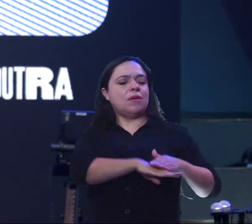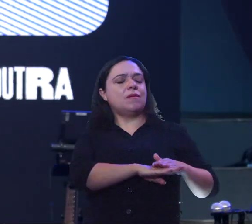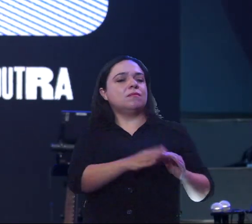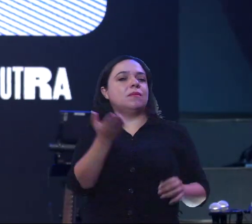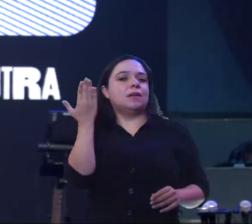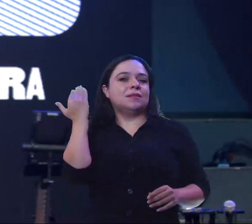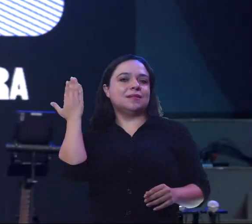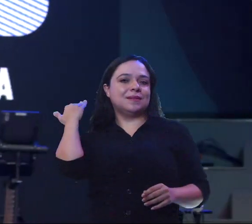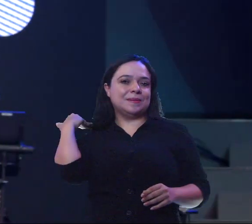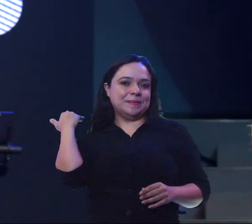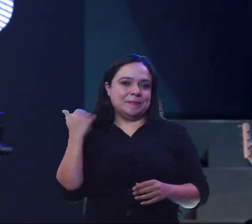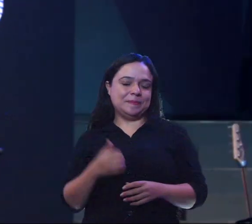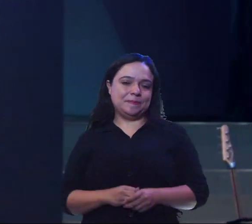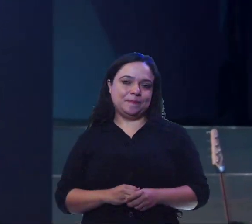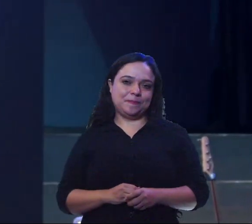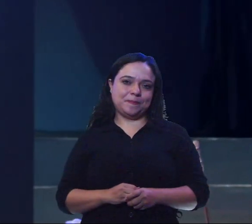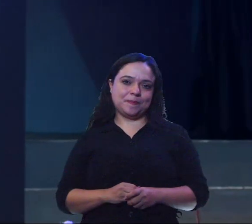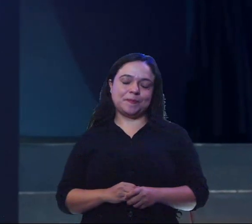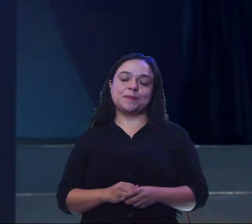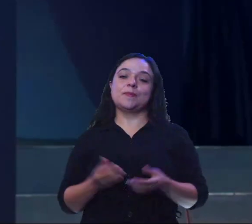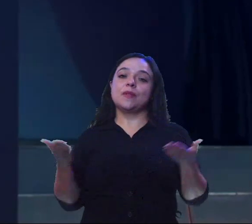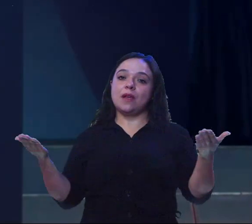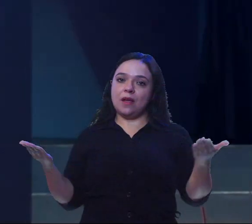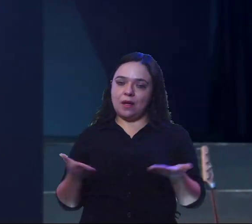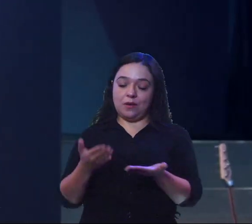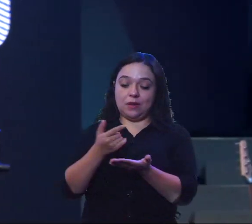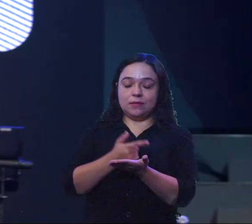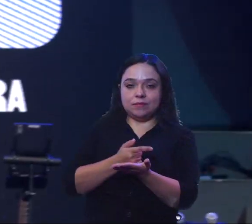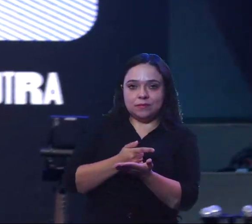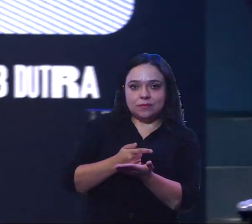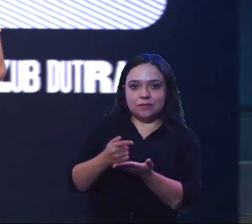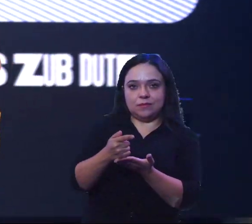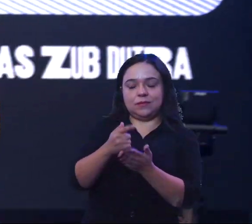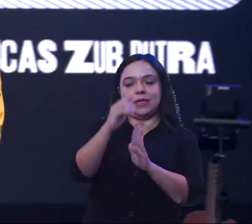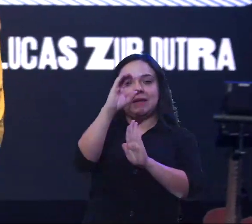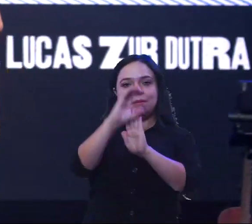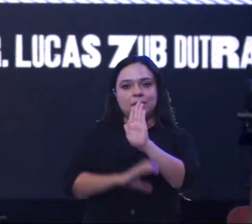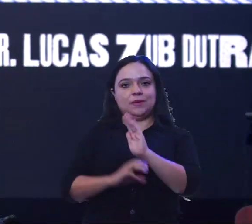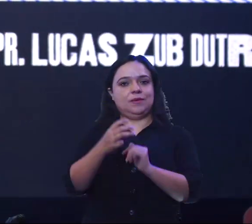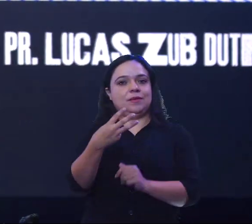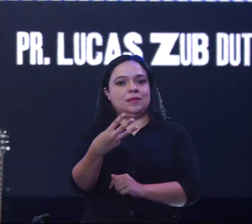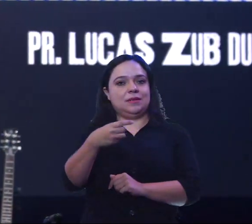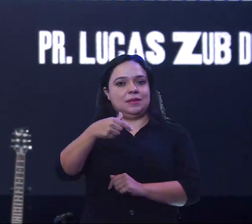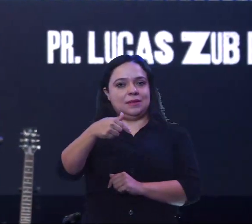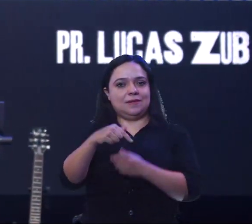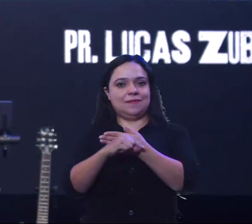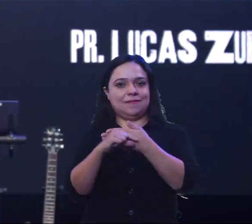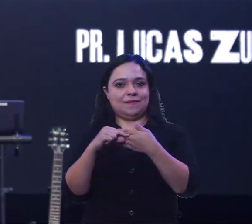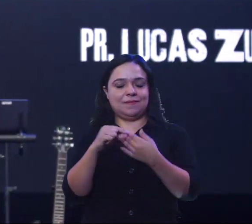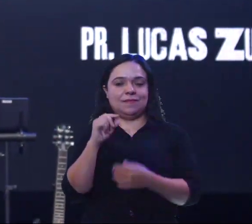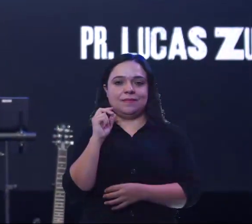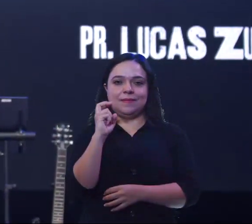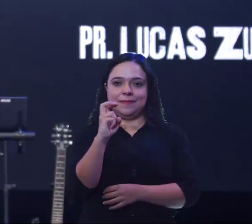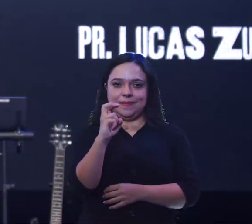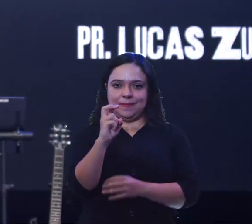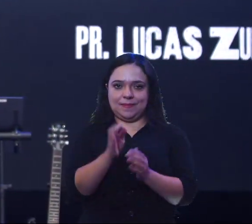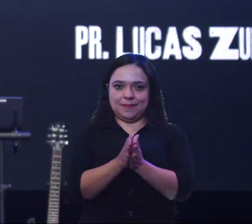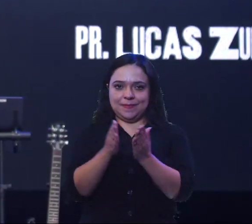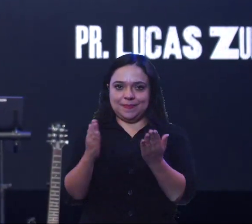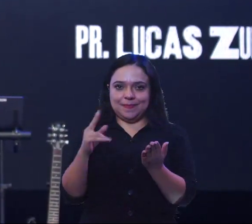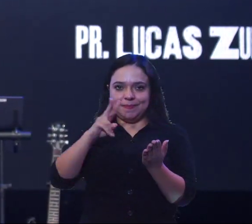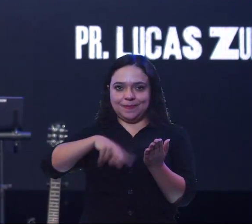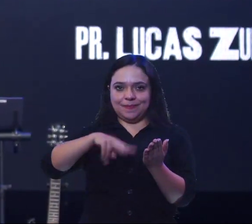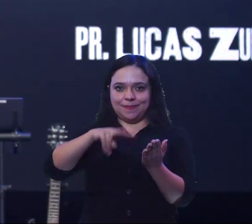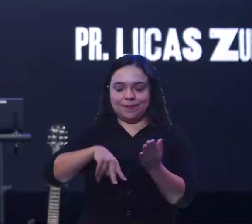passado. Gênesis 37, a partir do versículo 5, acompanha comigo aí a leitura. Você que está com a Bíblia aberta já, estou lendo